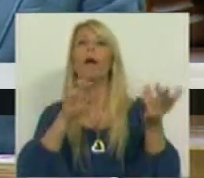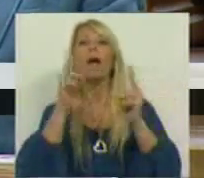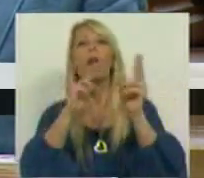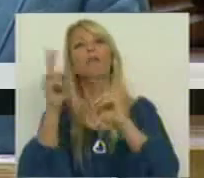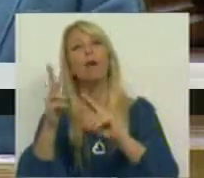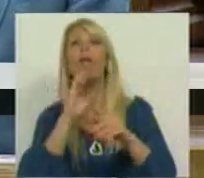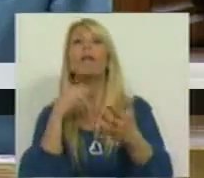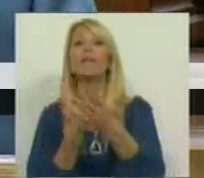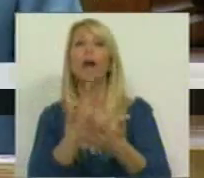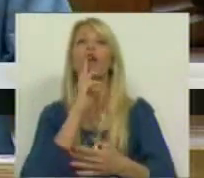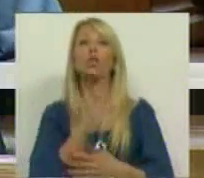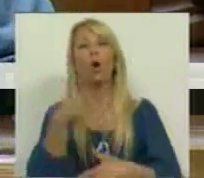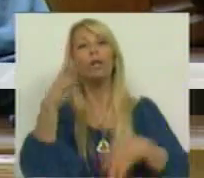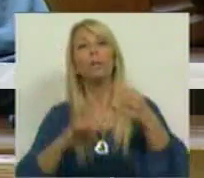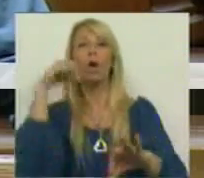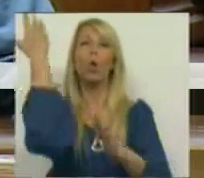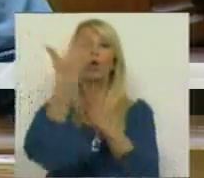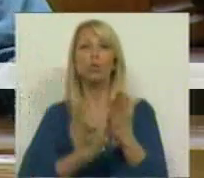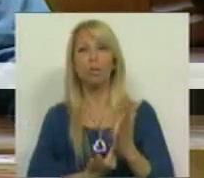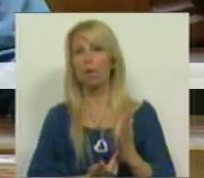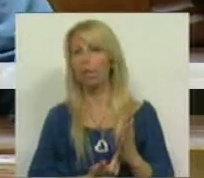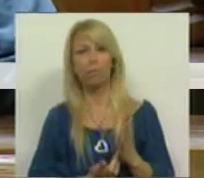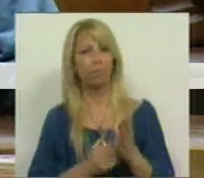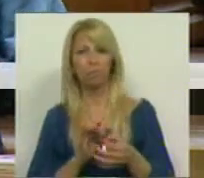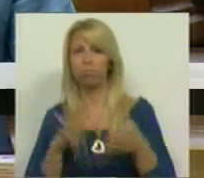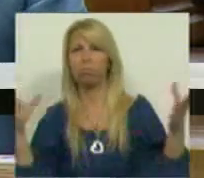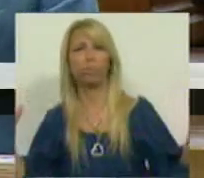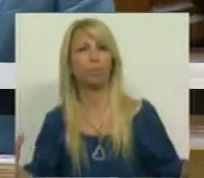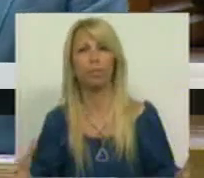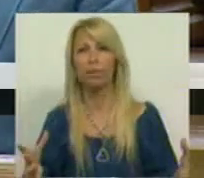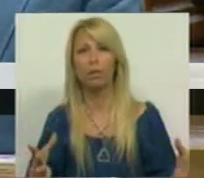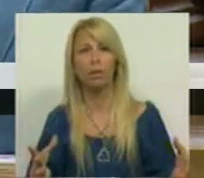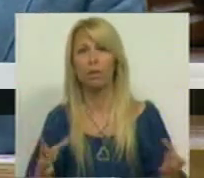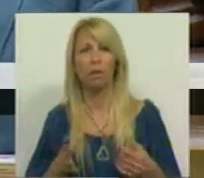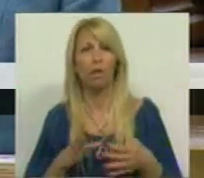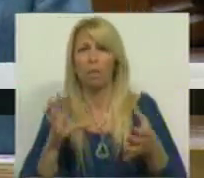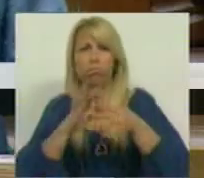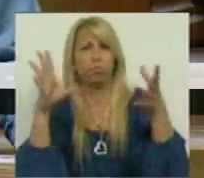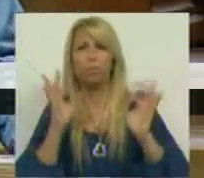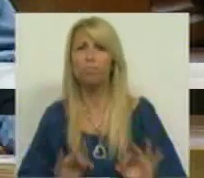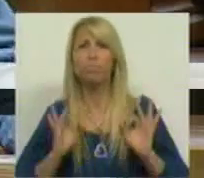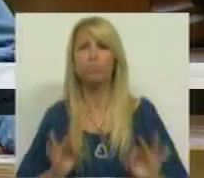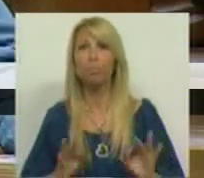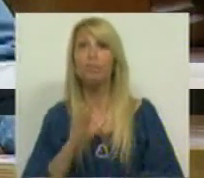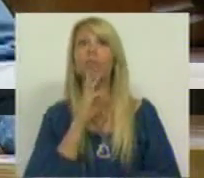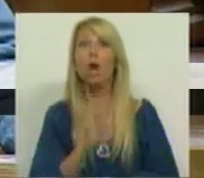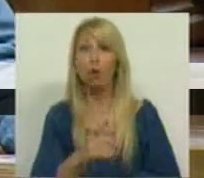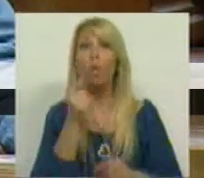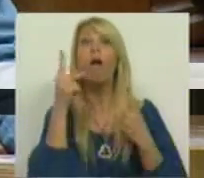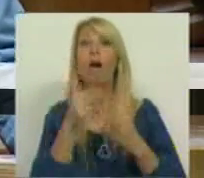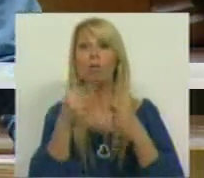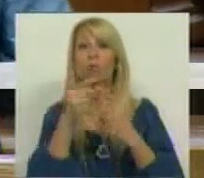para responder ao Tribunal Constitucional. Não serve. Nada tem a ver com isso. Responde à austeridade e ao